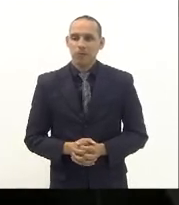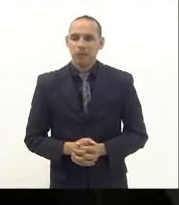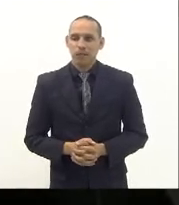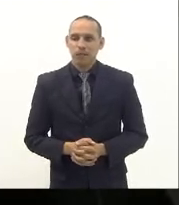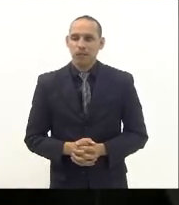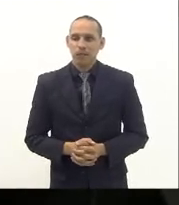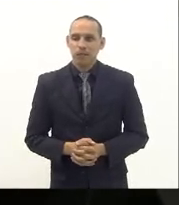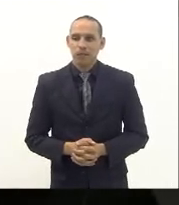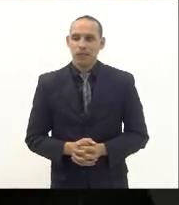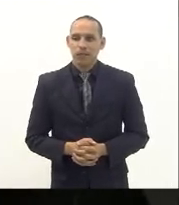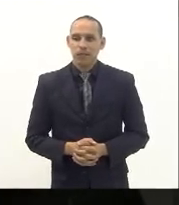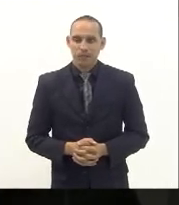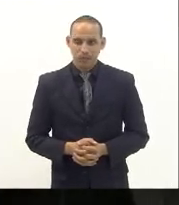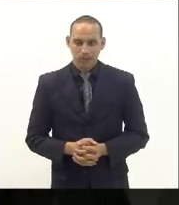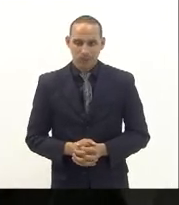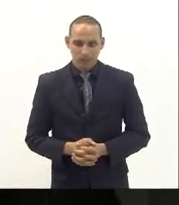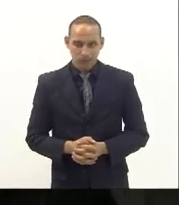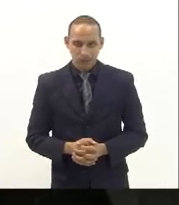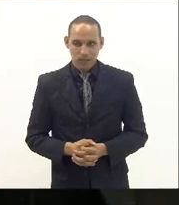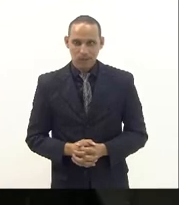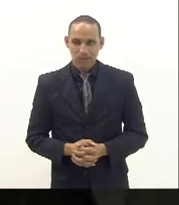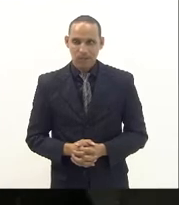E aí